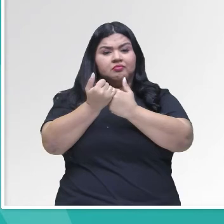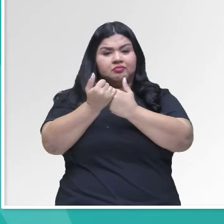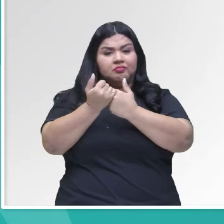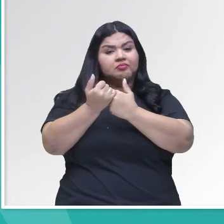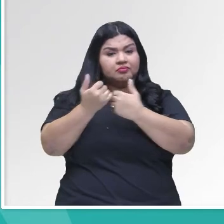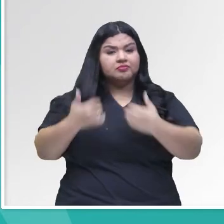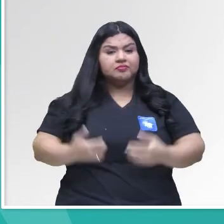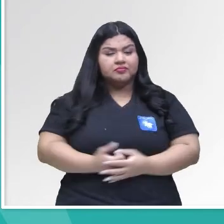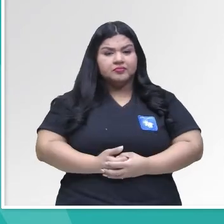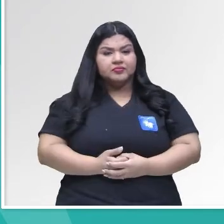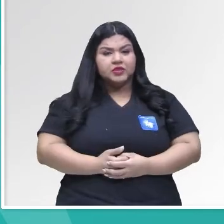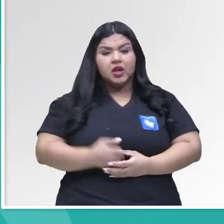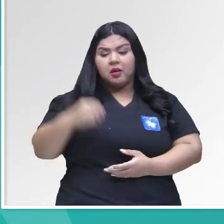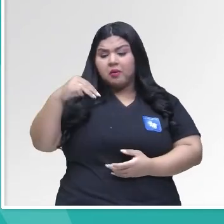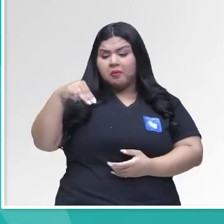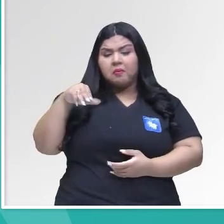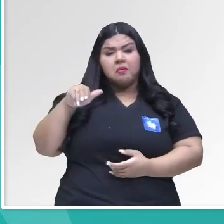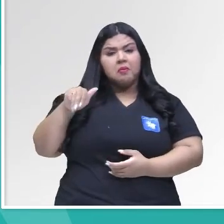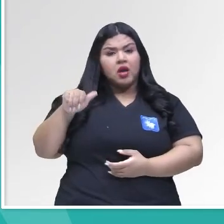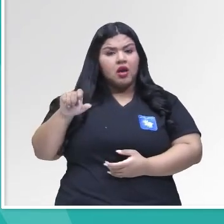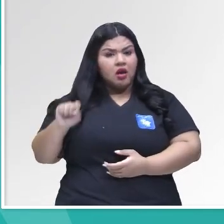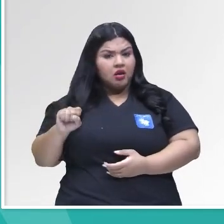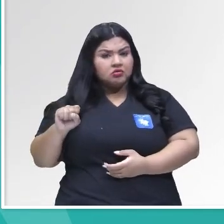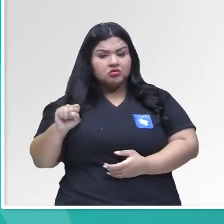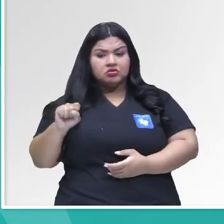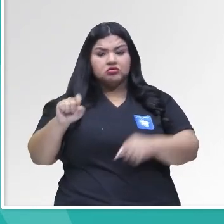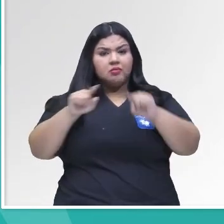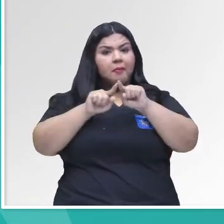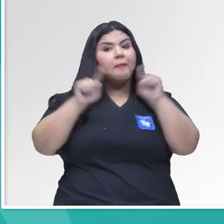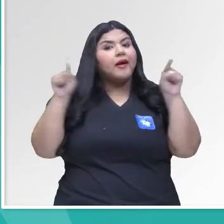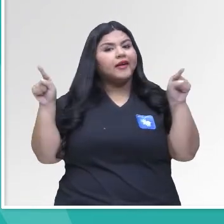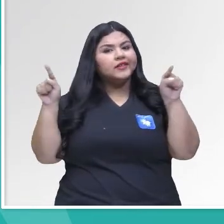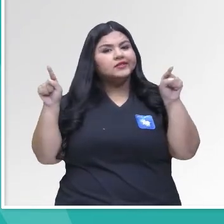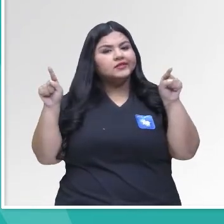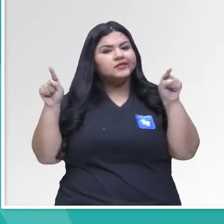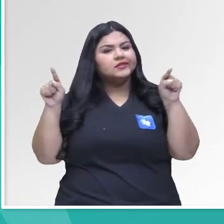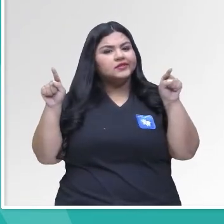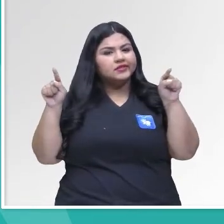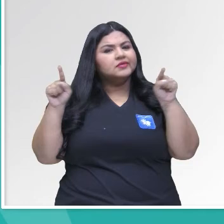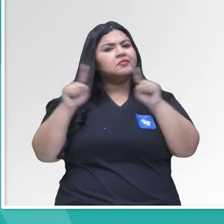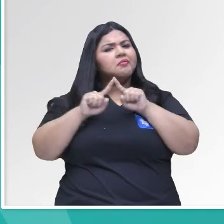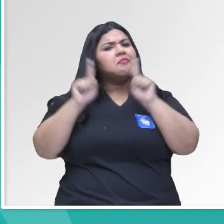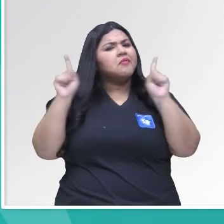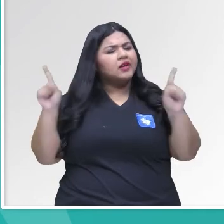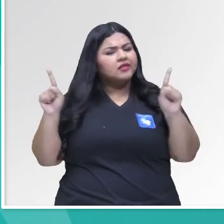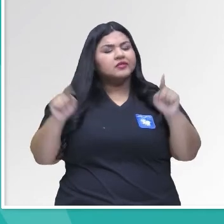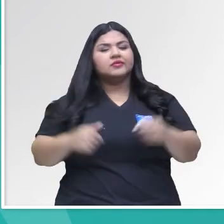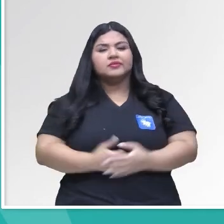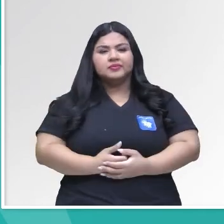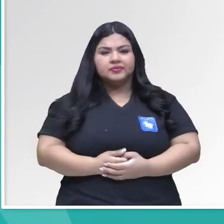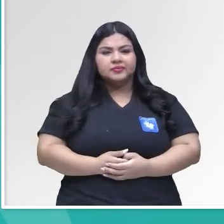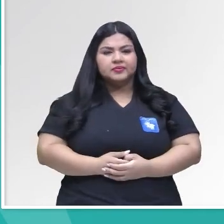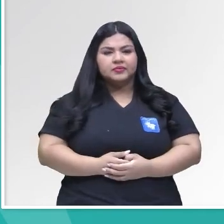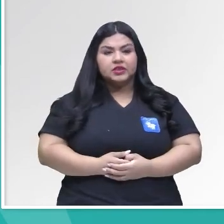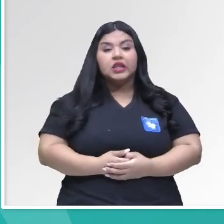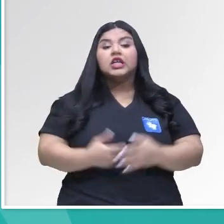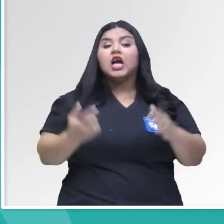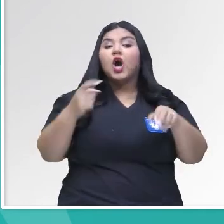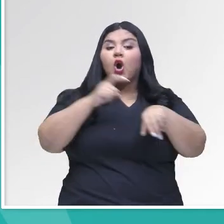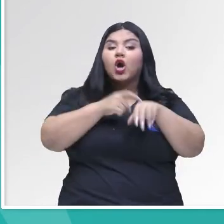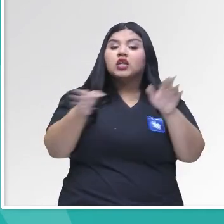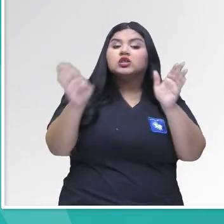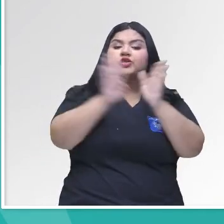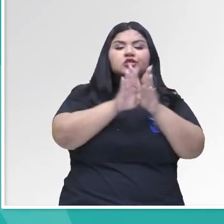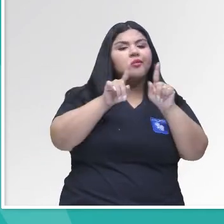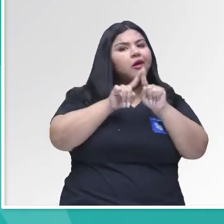Viu? Chegou a hora, mas ele não aparecia. Olha que interessante isso. Chegou a hora, mas